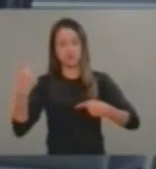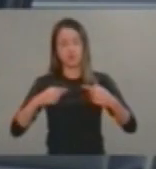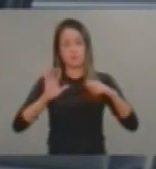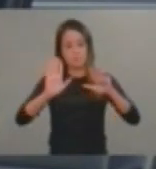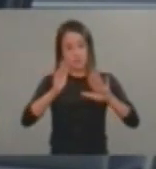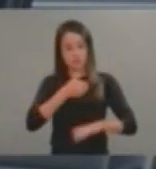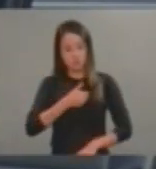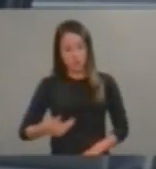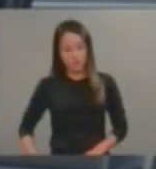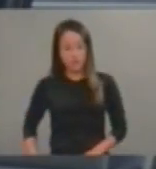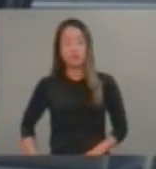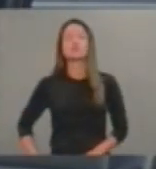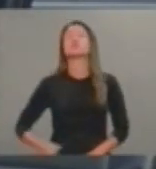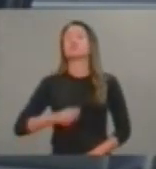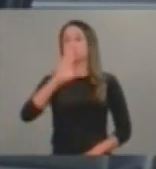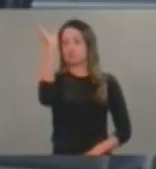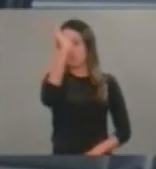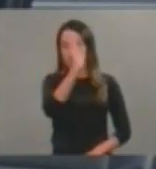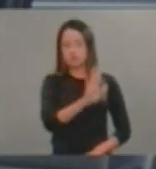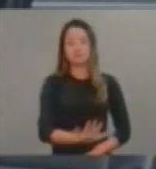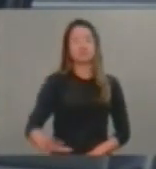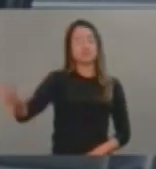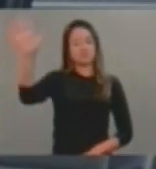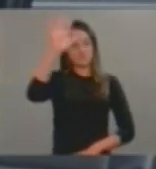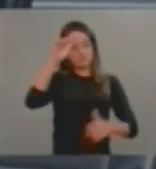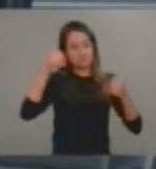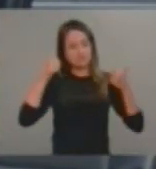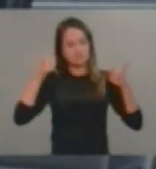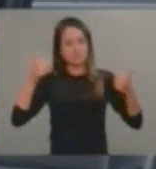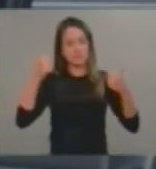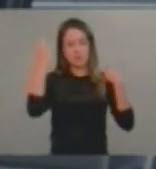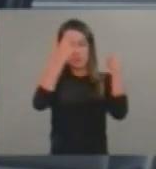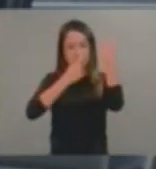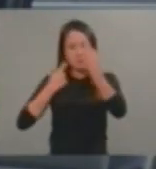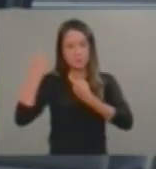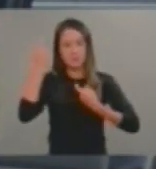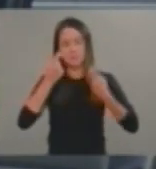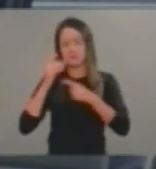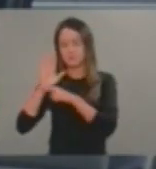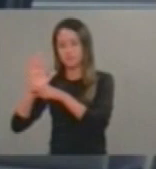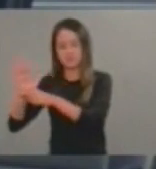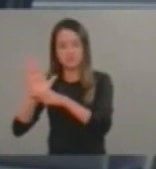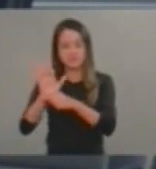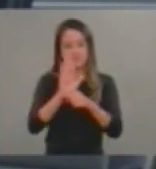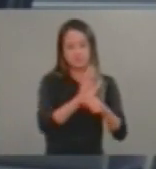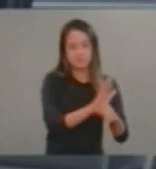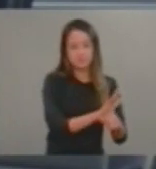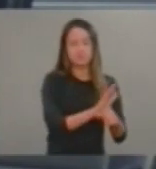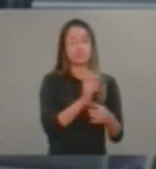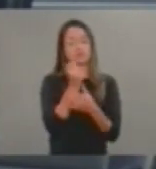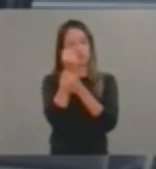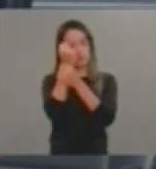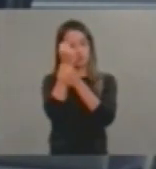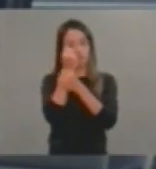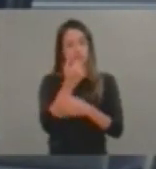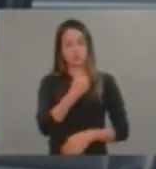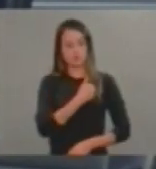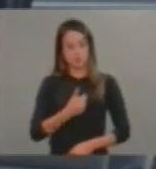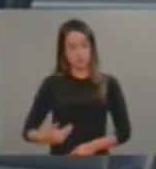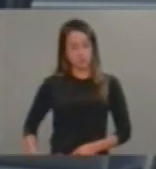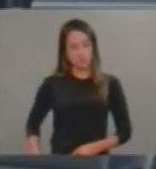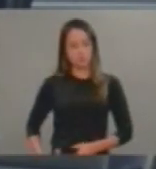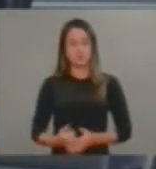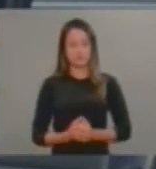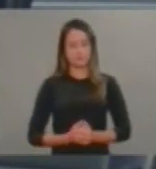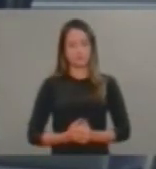tem sido o estado do Brasil que mais tem se preocupado e mais tem investido na questão da segurança pública. Queria